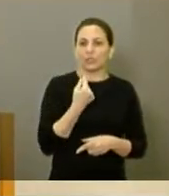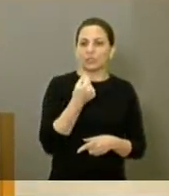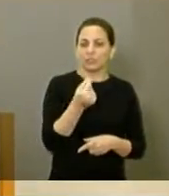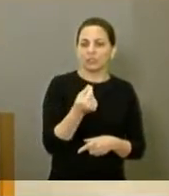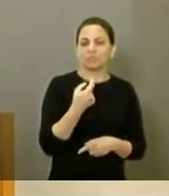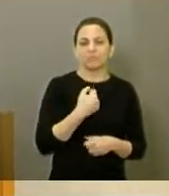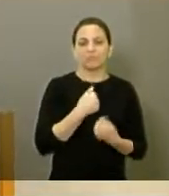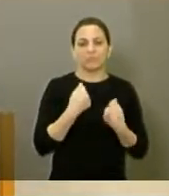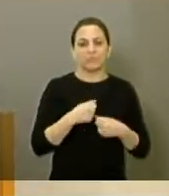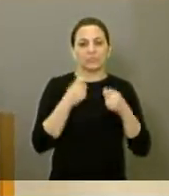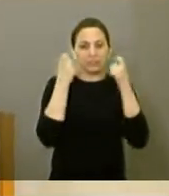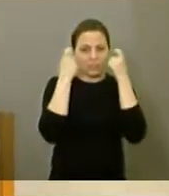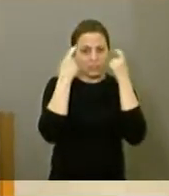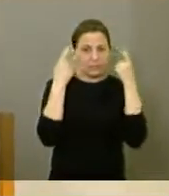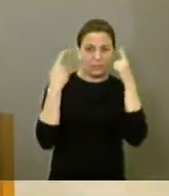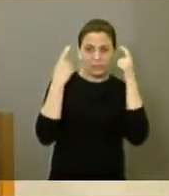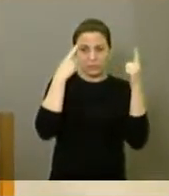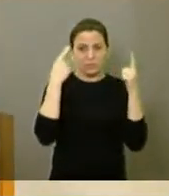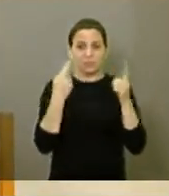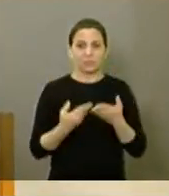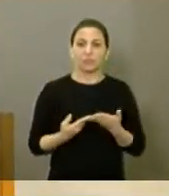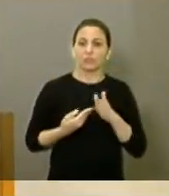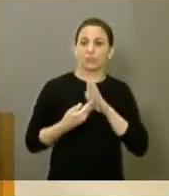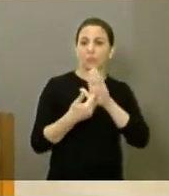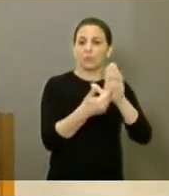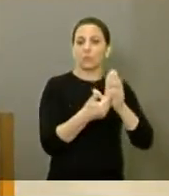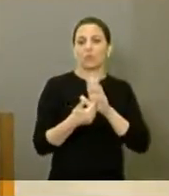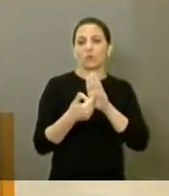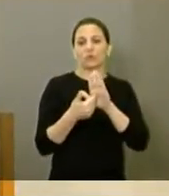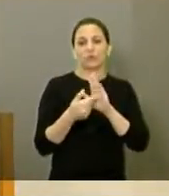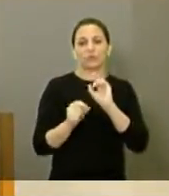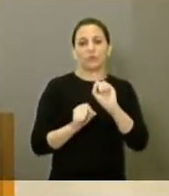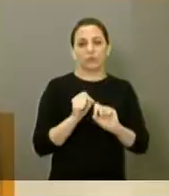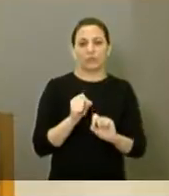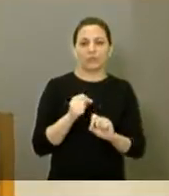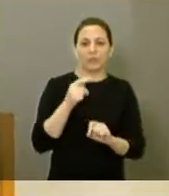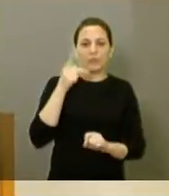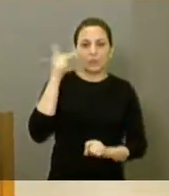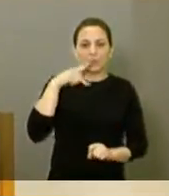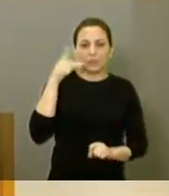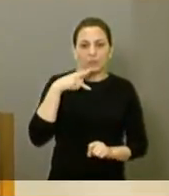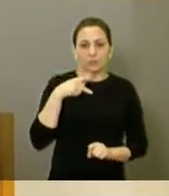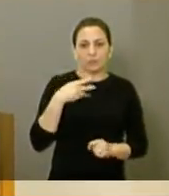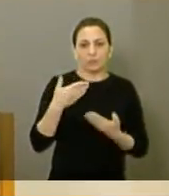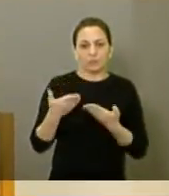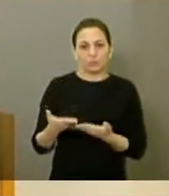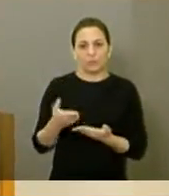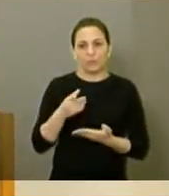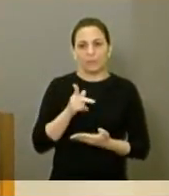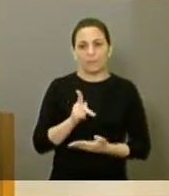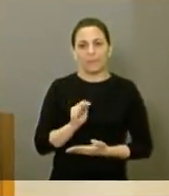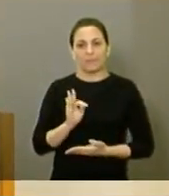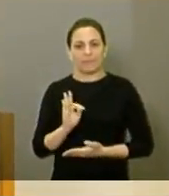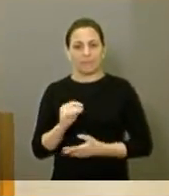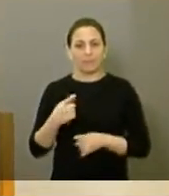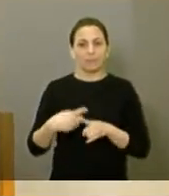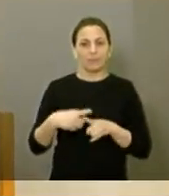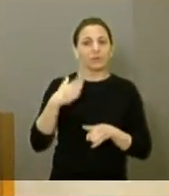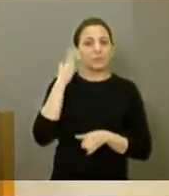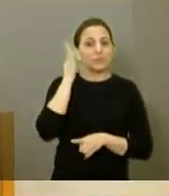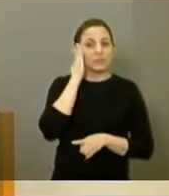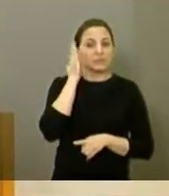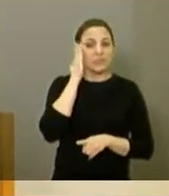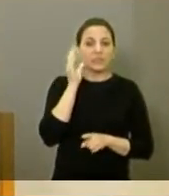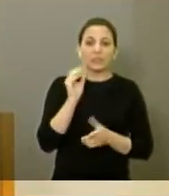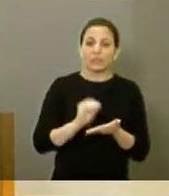criativo isso que eu passo para vocês no partido dos trabalhadores porque eu sei que vai